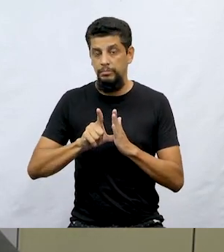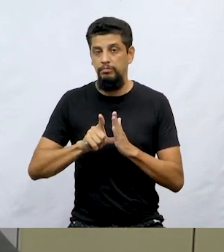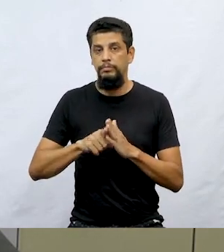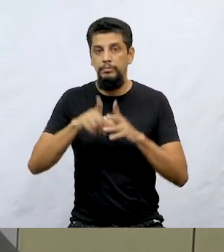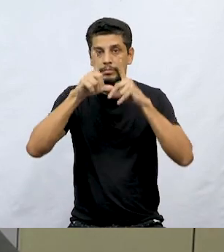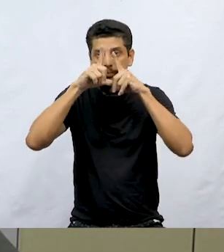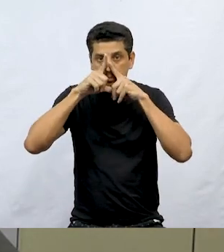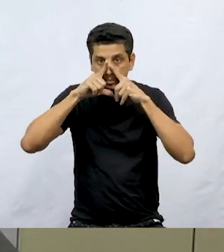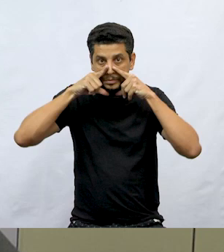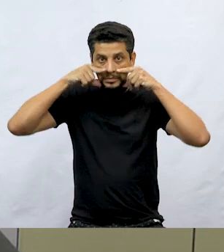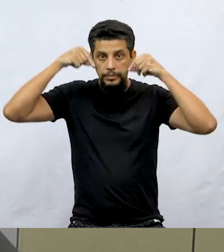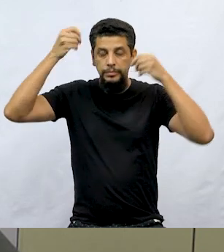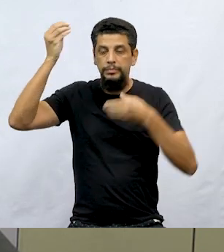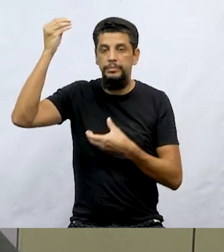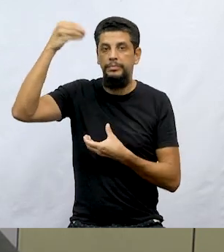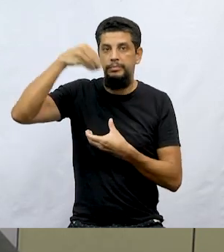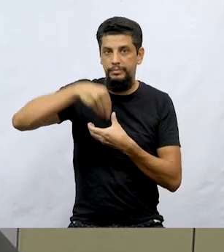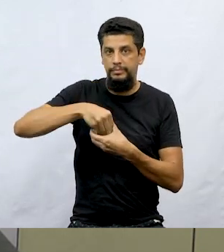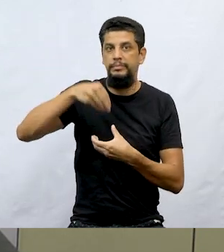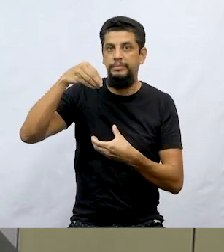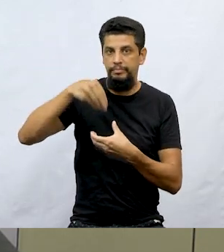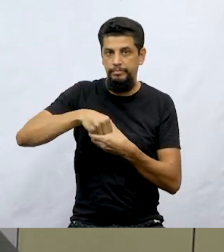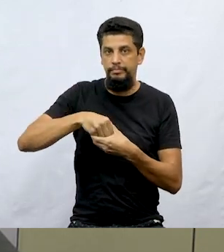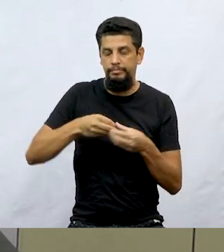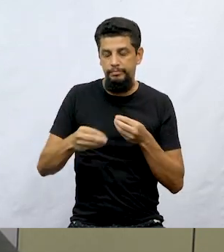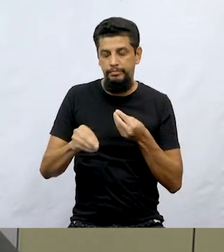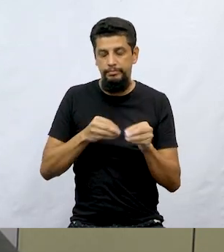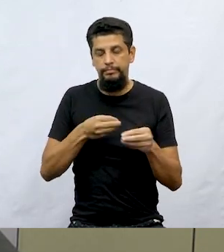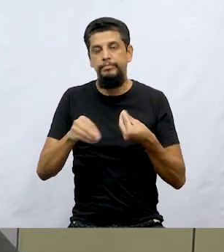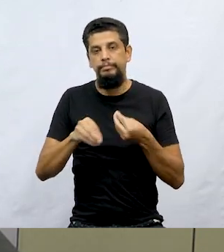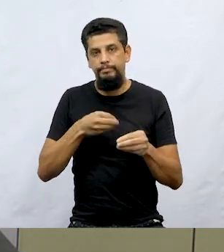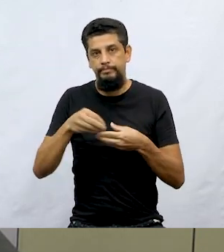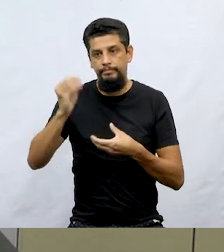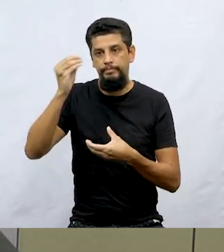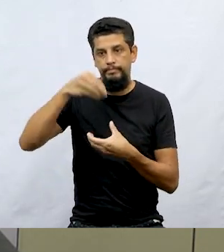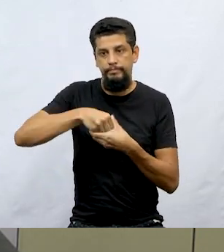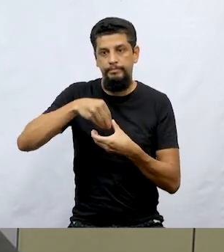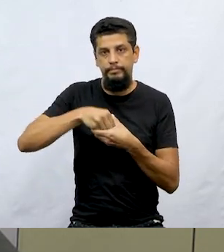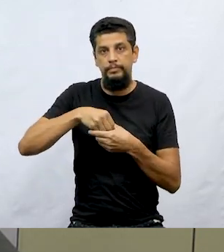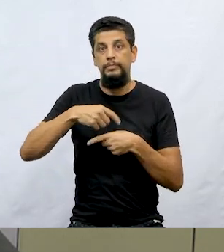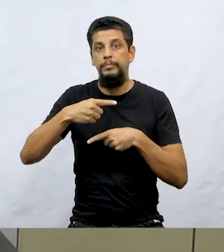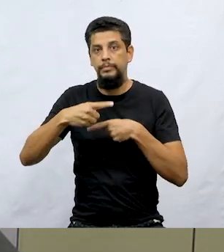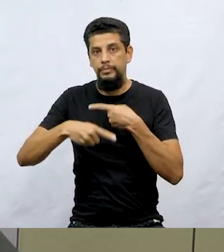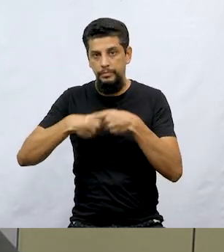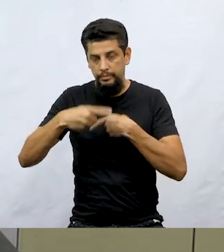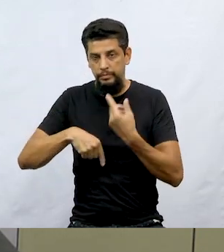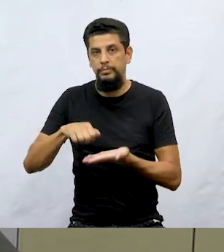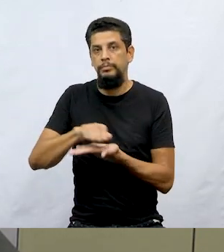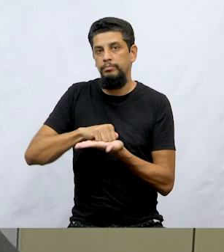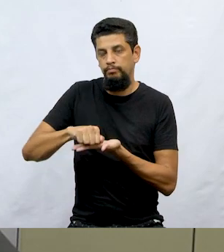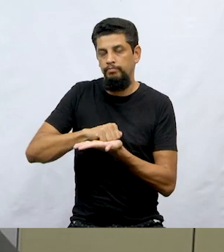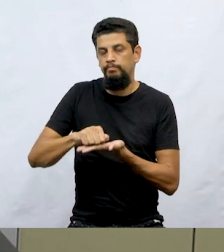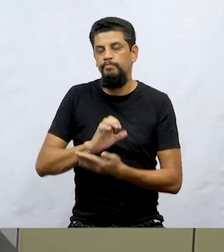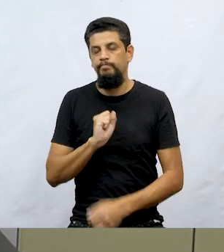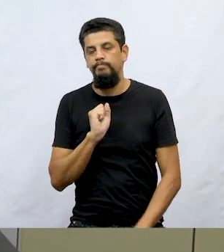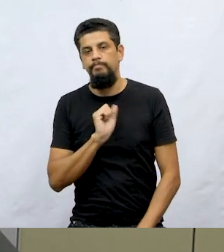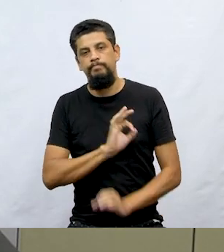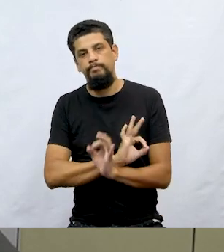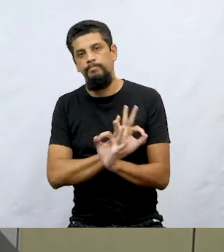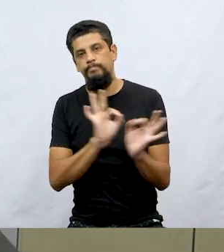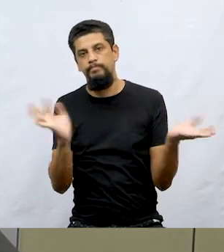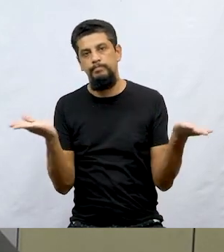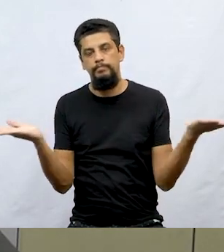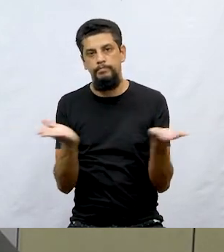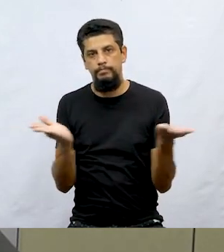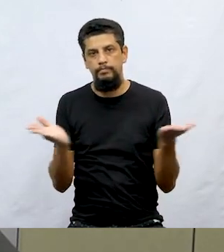nós tiramos a nossa máscara, guardamos a nossa máscara, porque essa daqui nós vamos lavar, né, Pro? Sim.